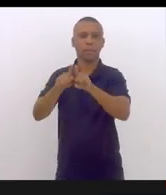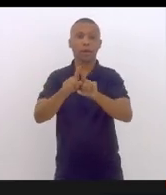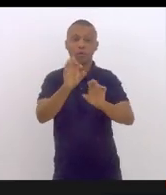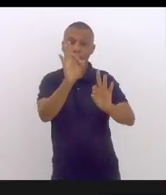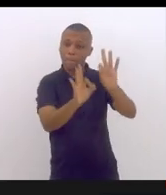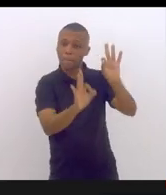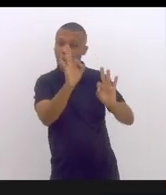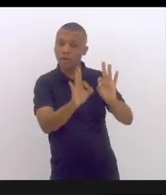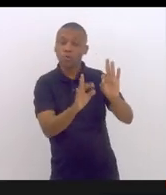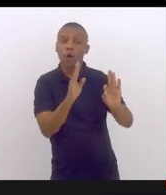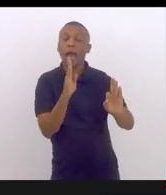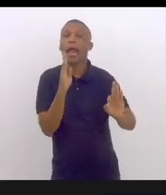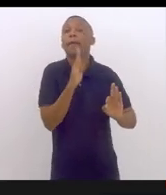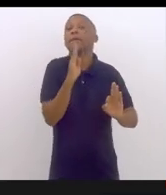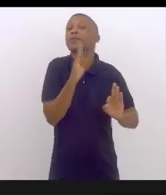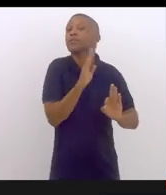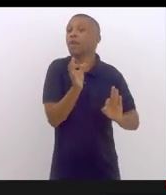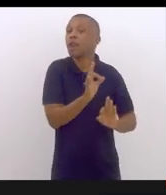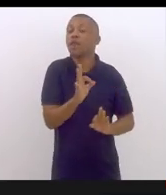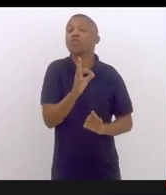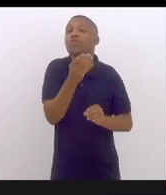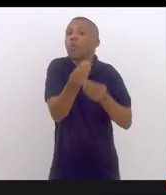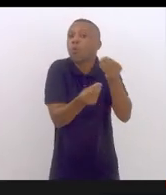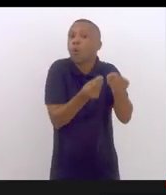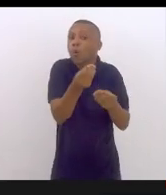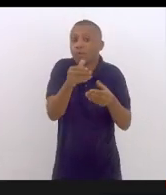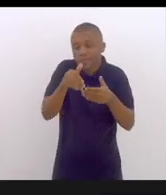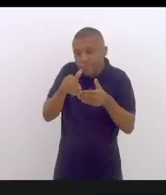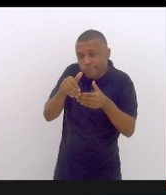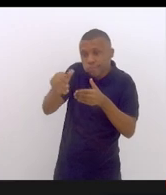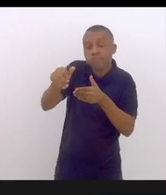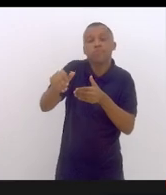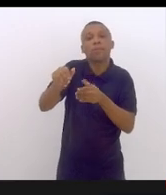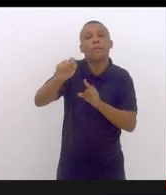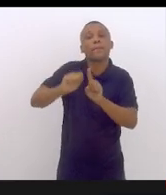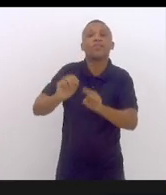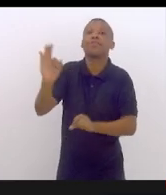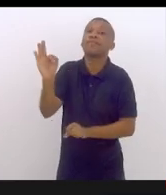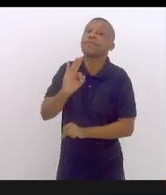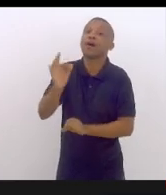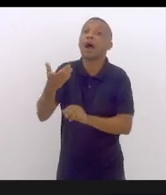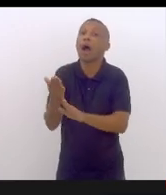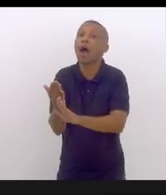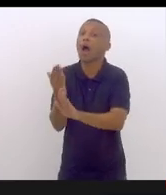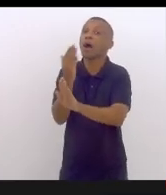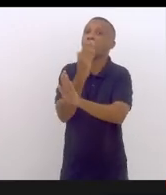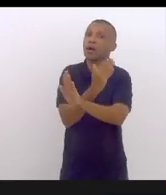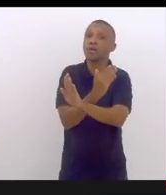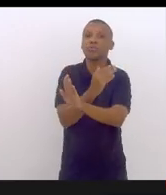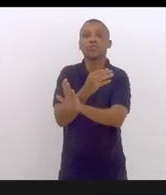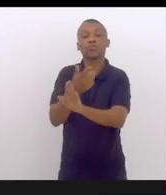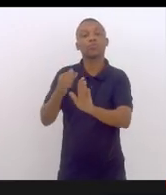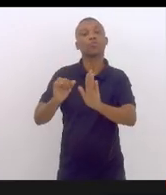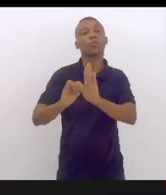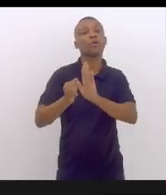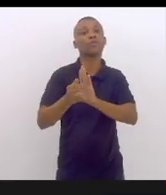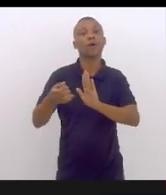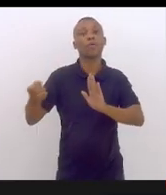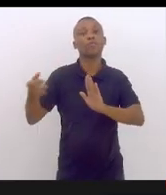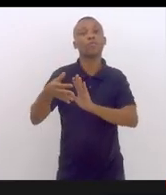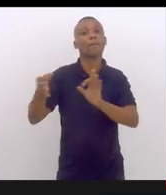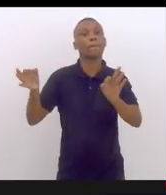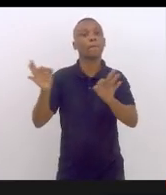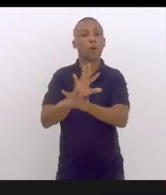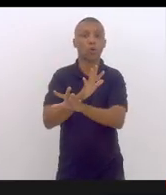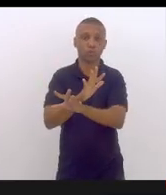emergencial de como vai ser a operação de Fevereiro antes do novo edital ficar pronto porque vai acabar